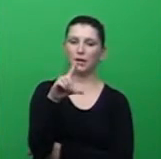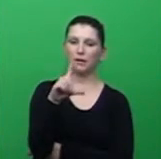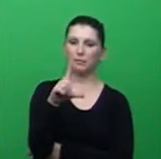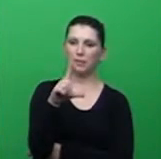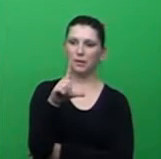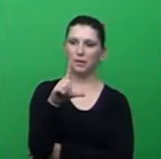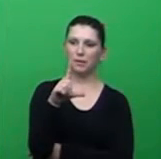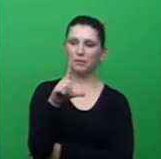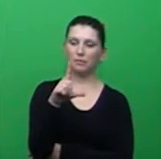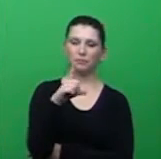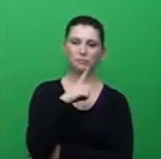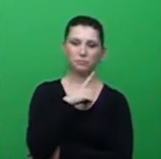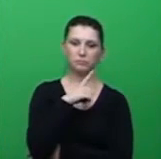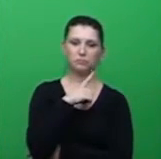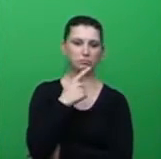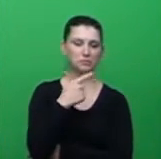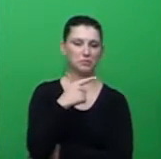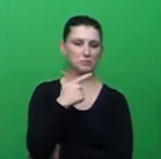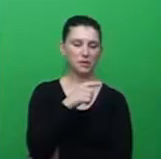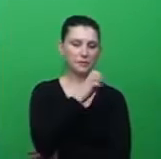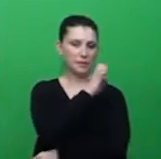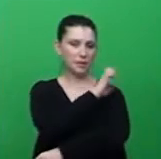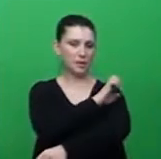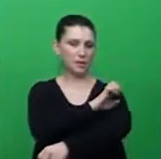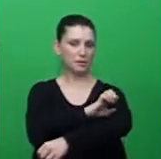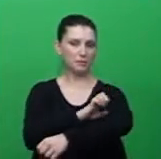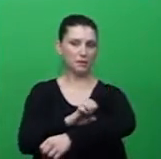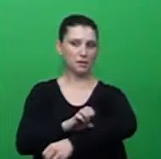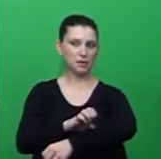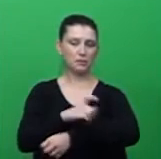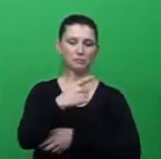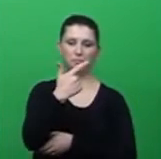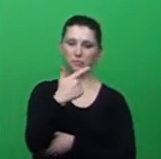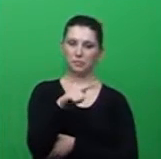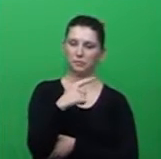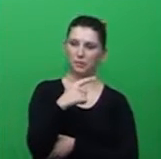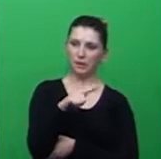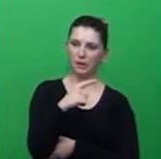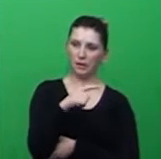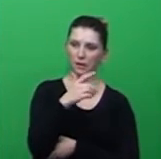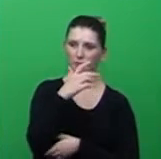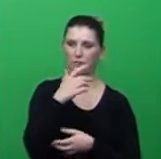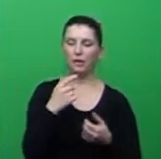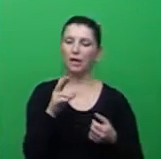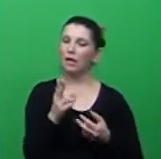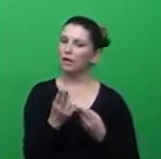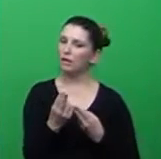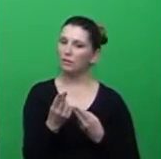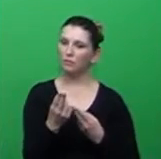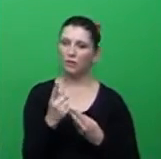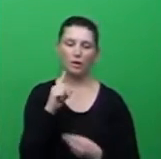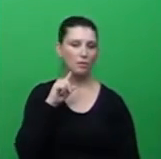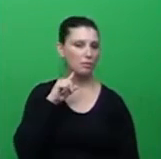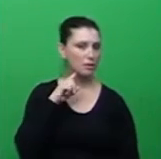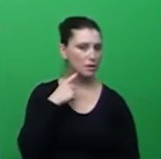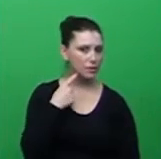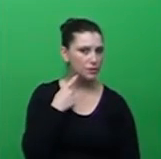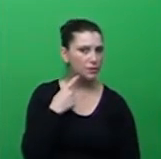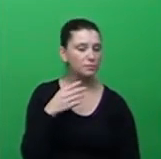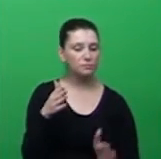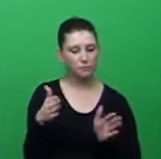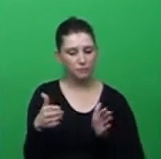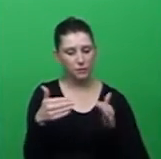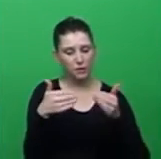despesa, não houve uma educação nesse sentido. Da mesma forma, a colocação desses